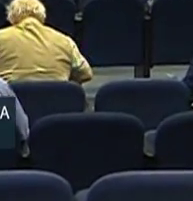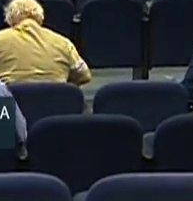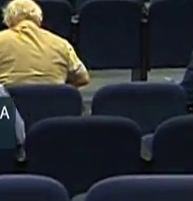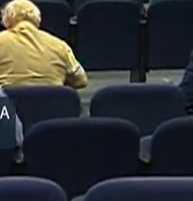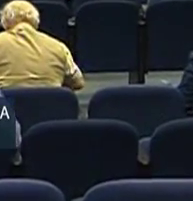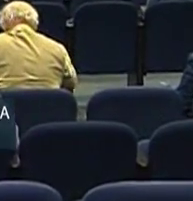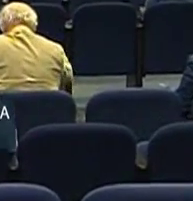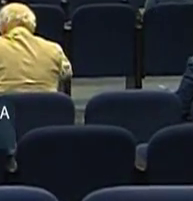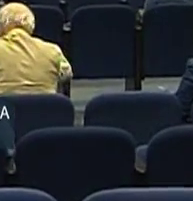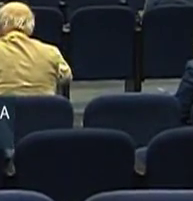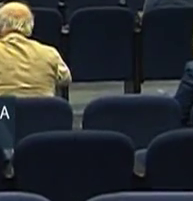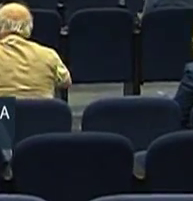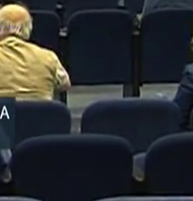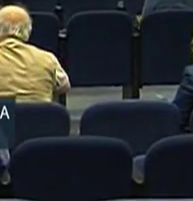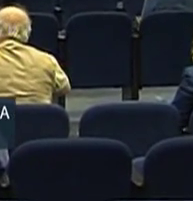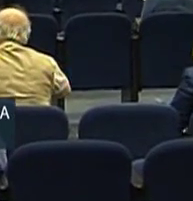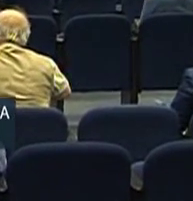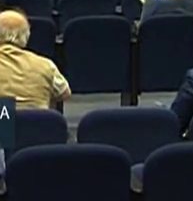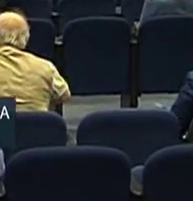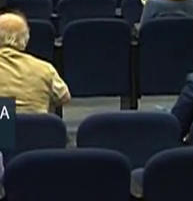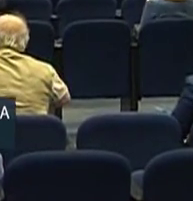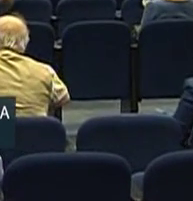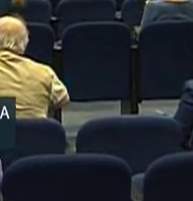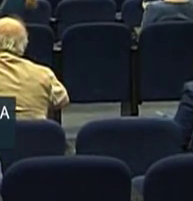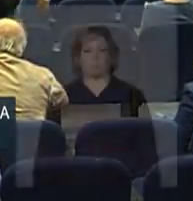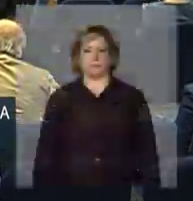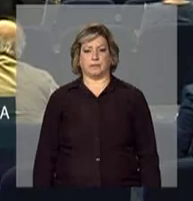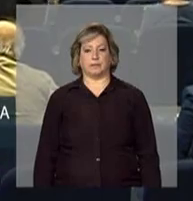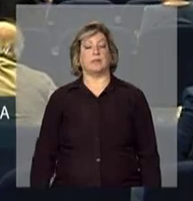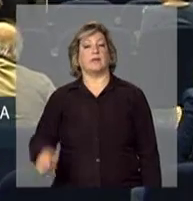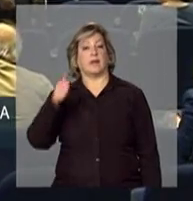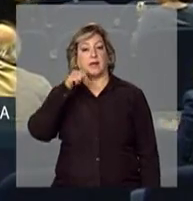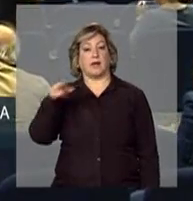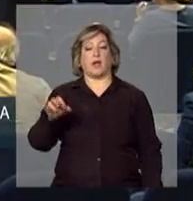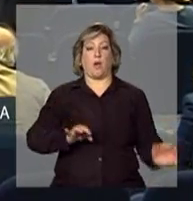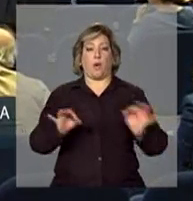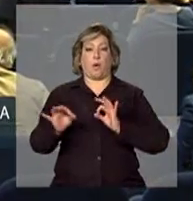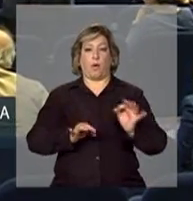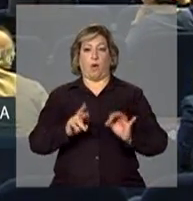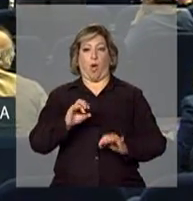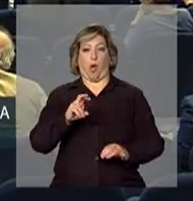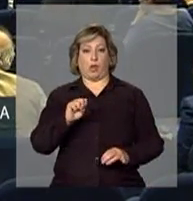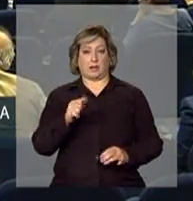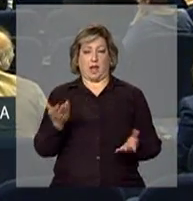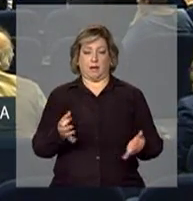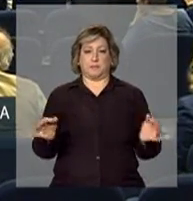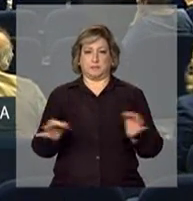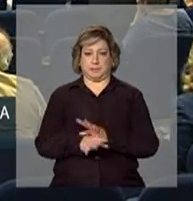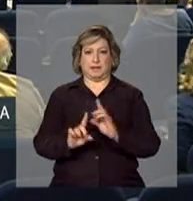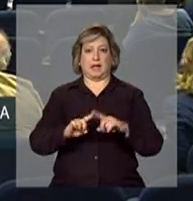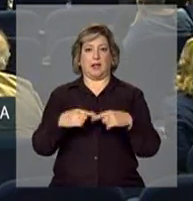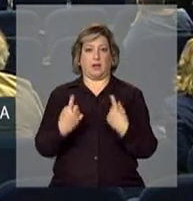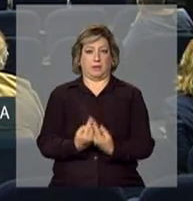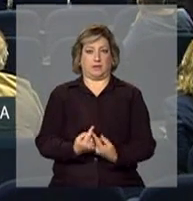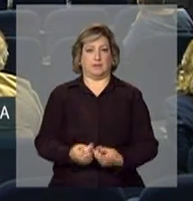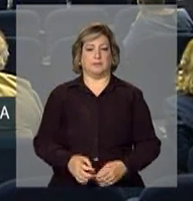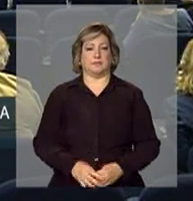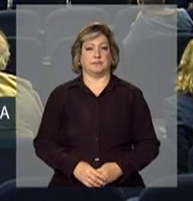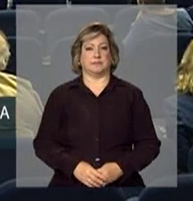Eu vou passar a palavra para a coordenadora Rosa Cardoso para fechar a reunião.